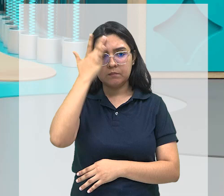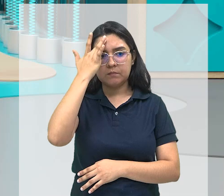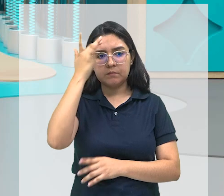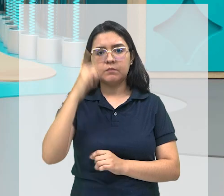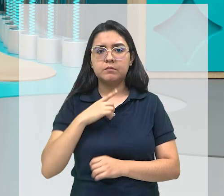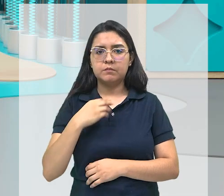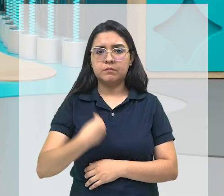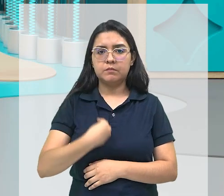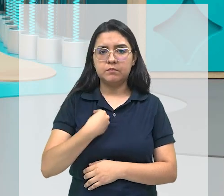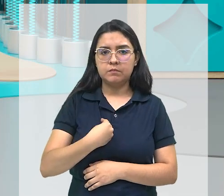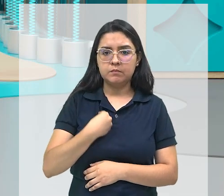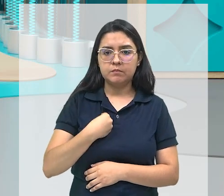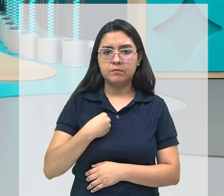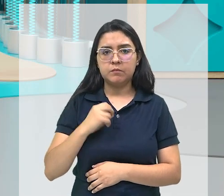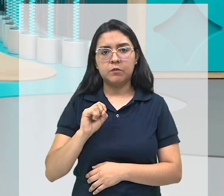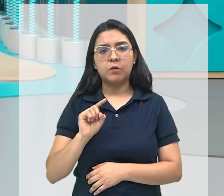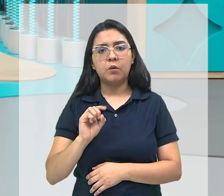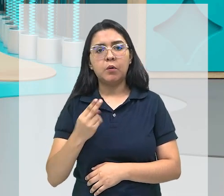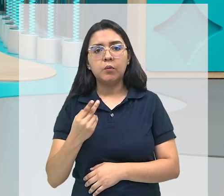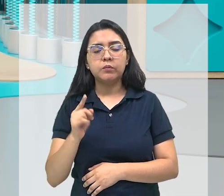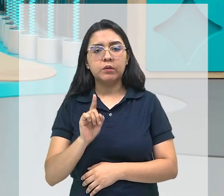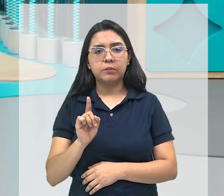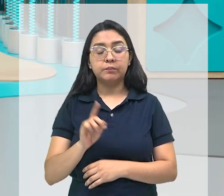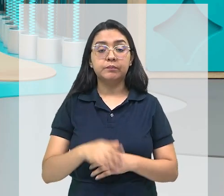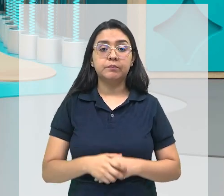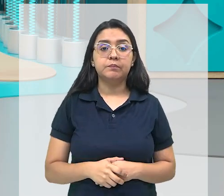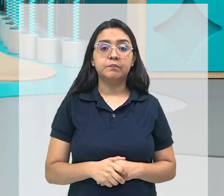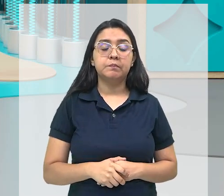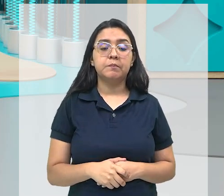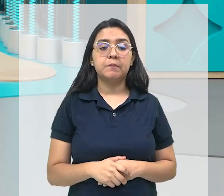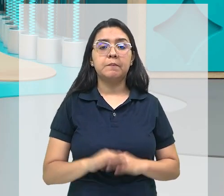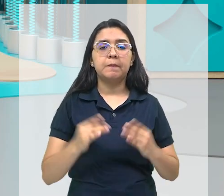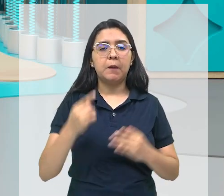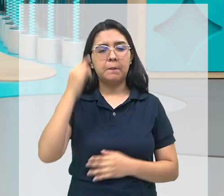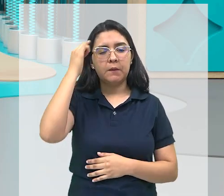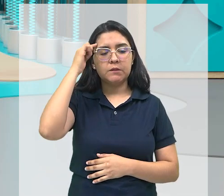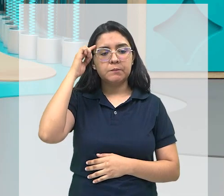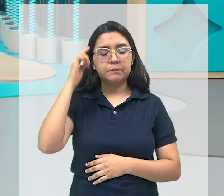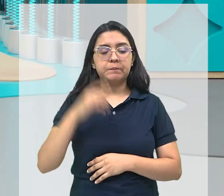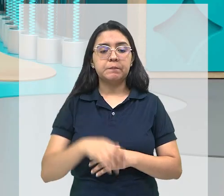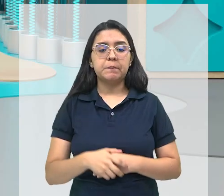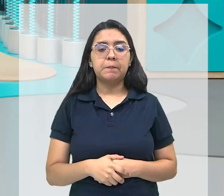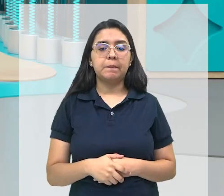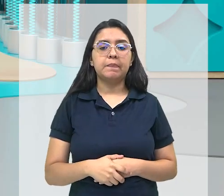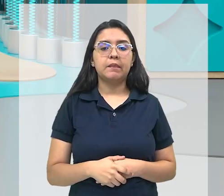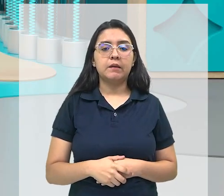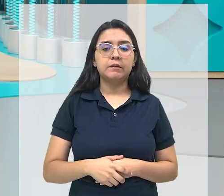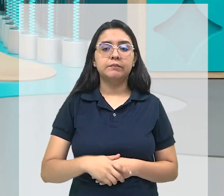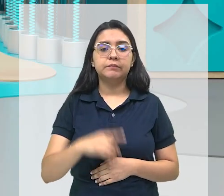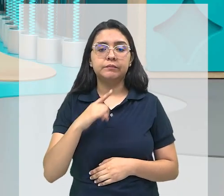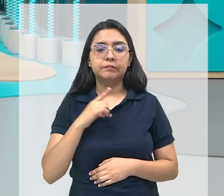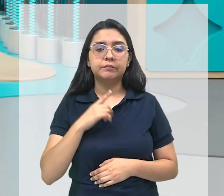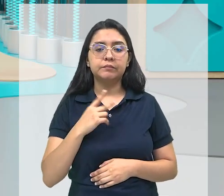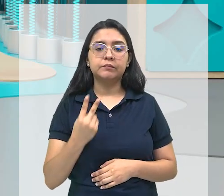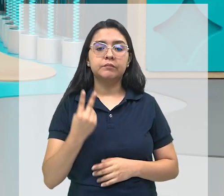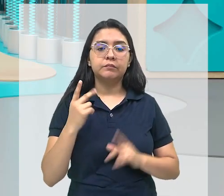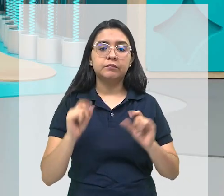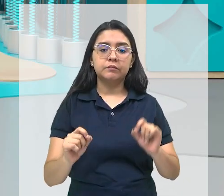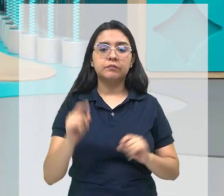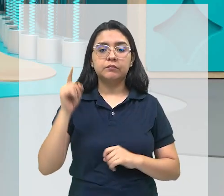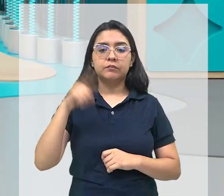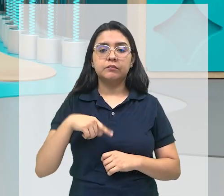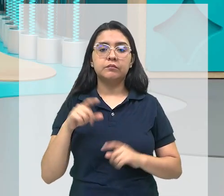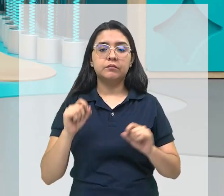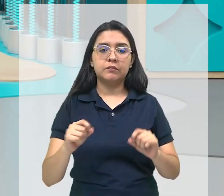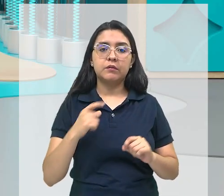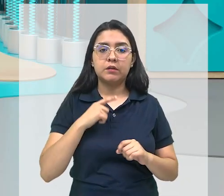realmente viva ou não? Pensem aí direitinho. Nós temos duas, né? Uma delas